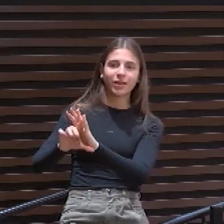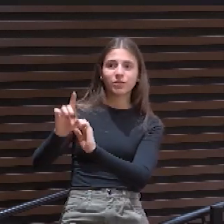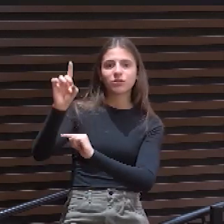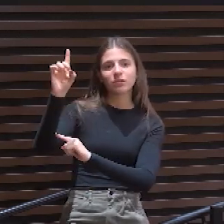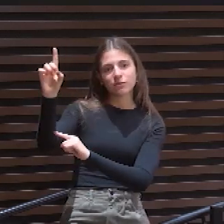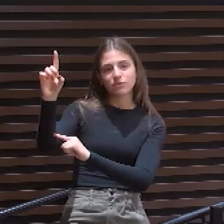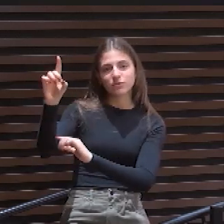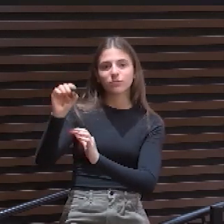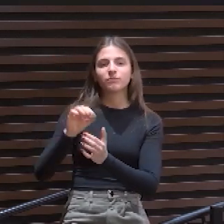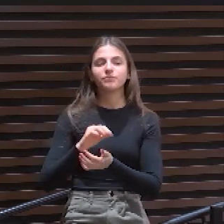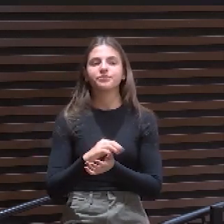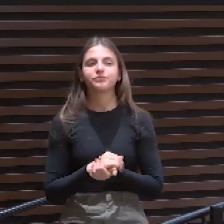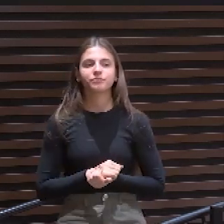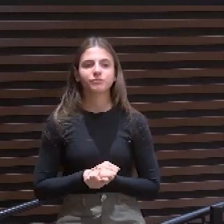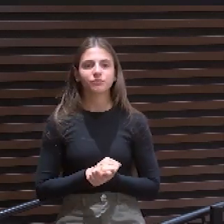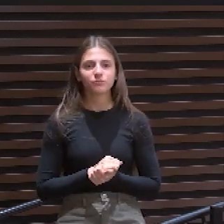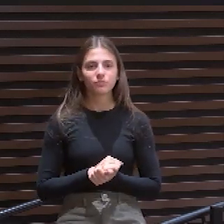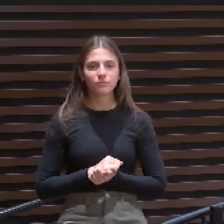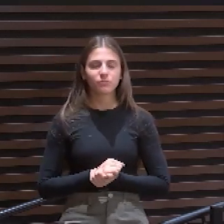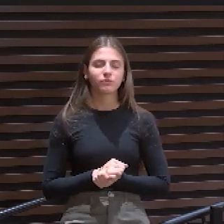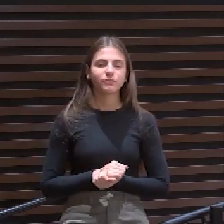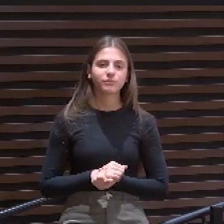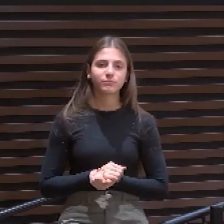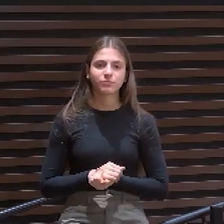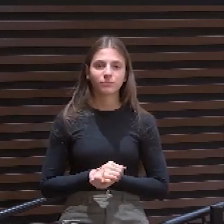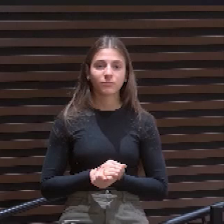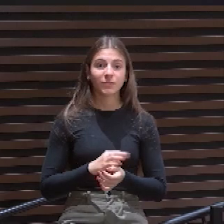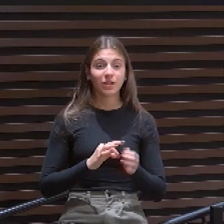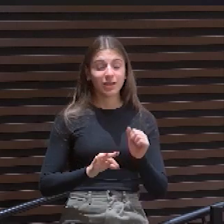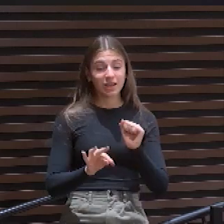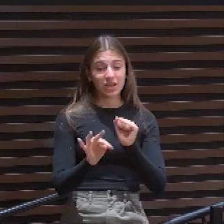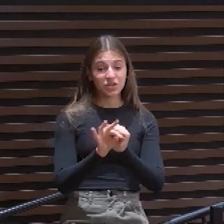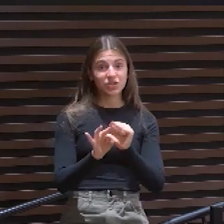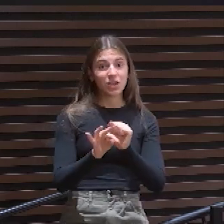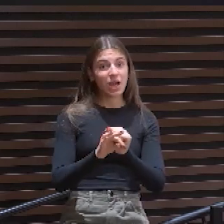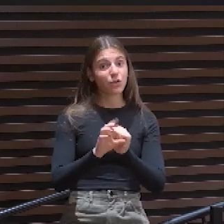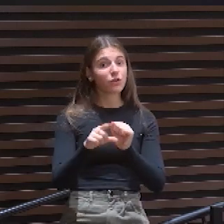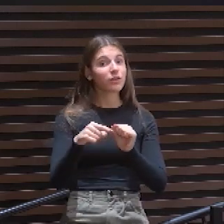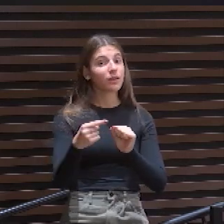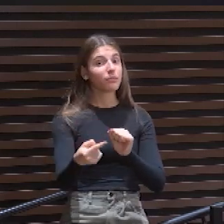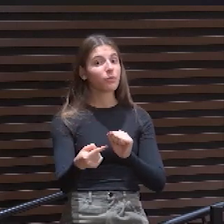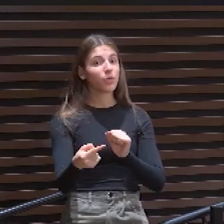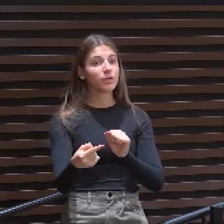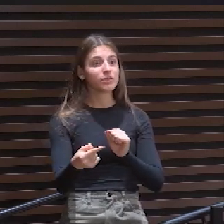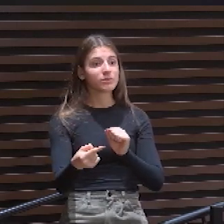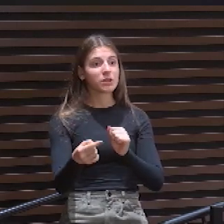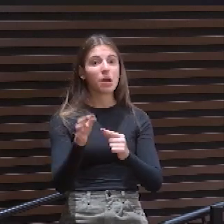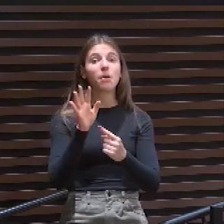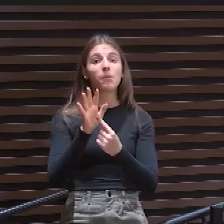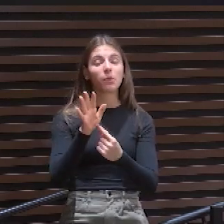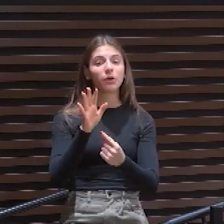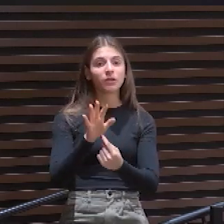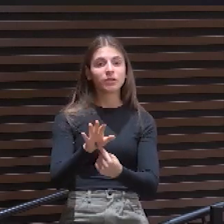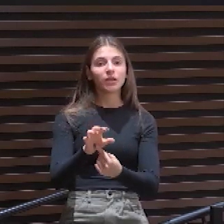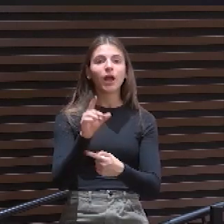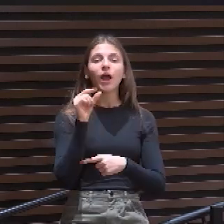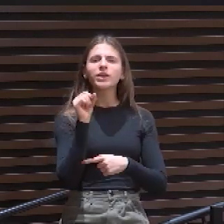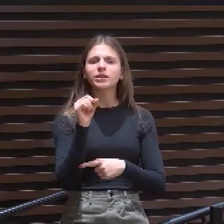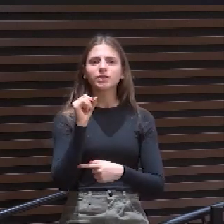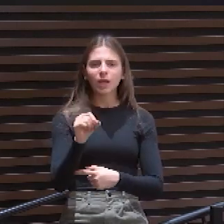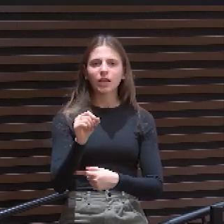Seguimos. Por tudo isso, na sequência, Tiago define a quem cabe exclusivamente o papel de